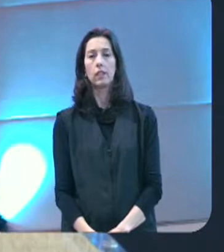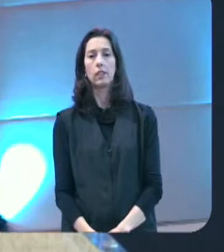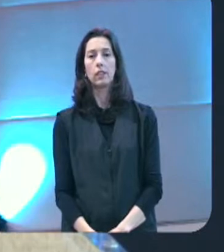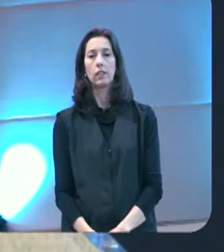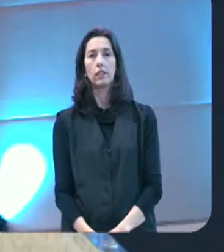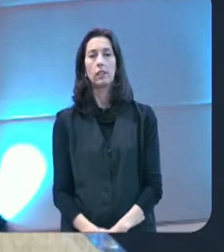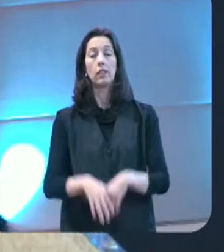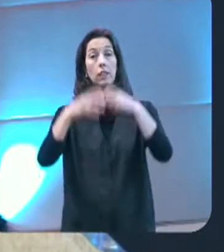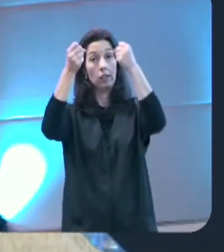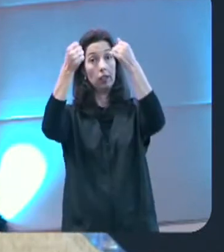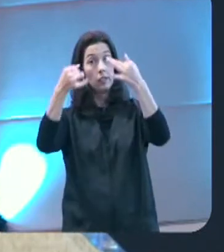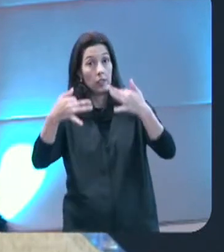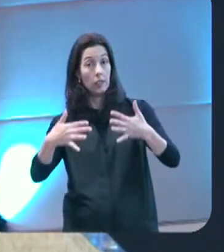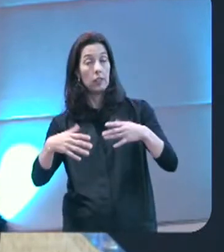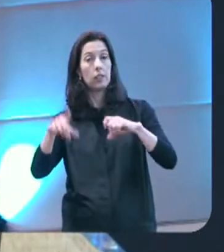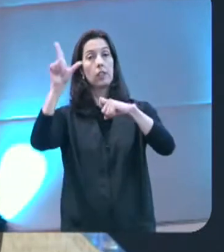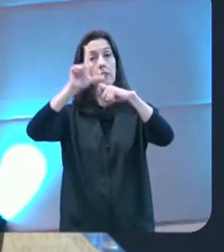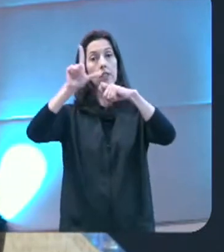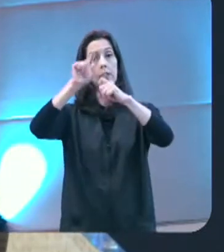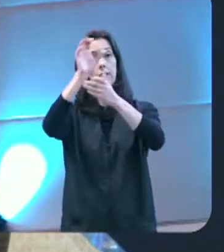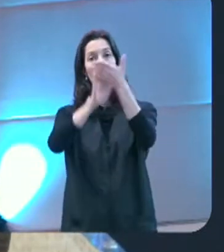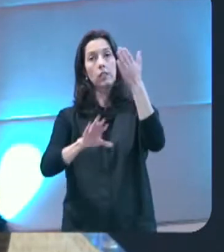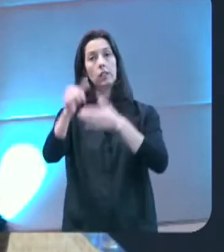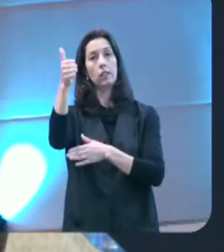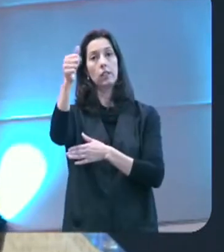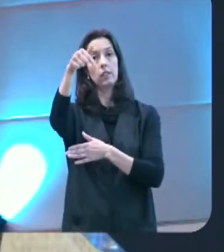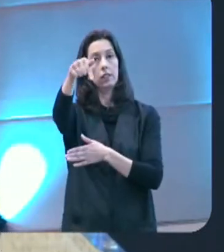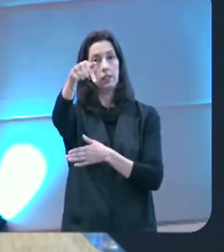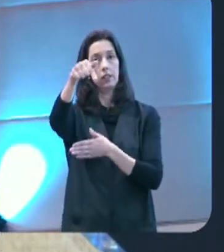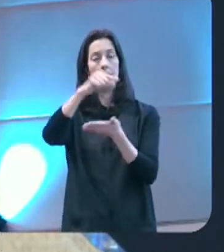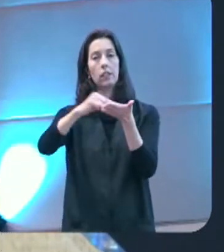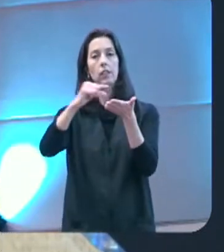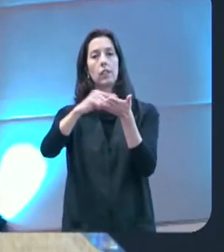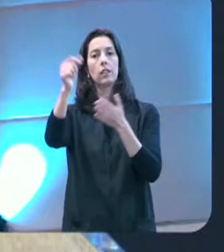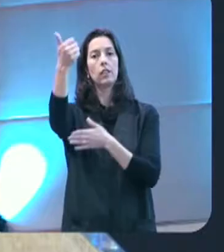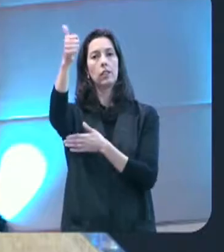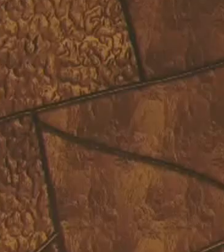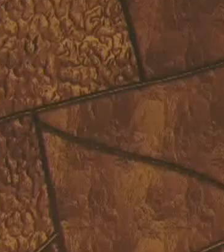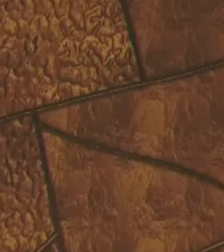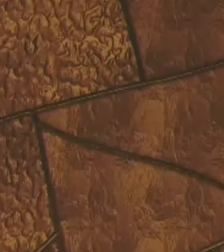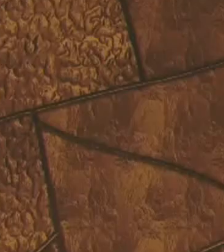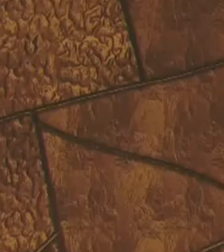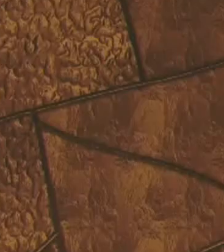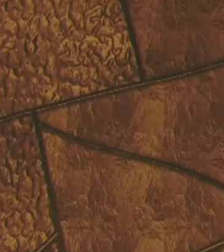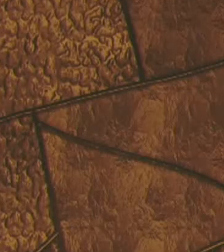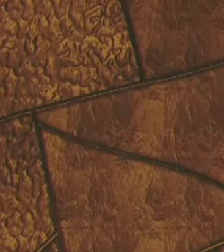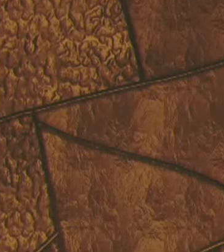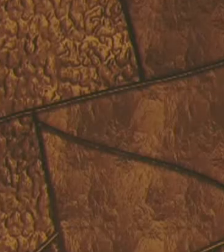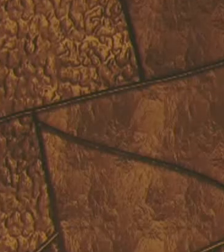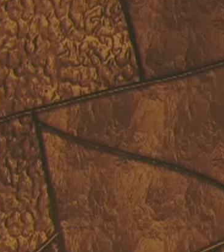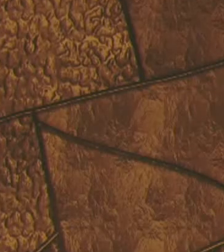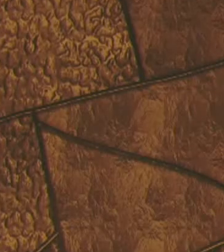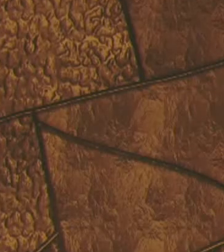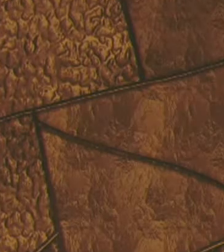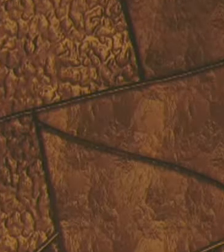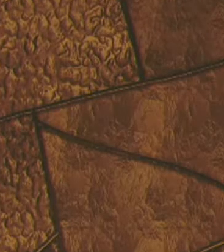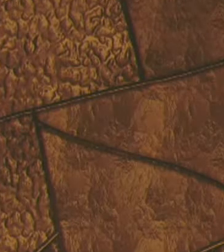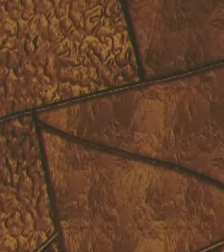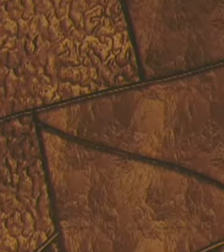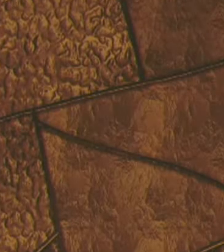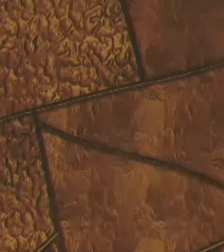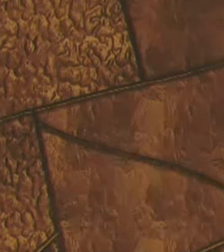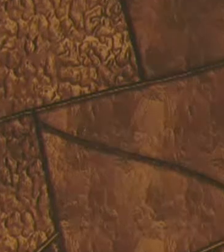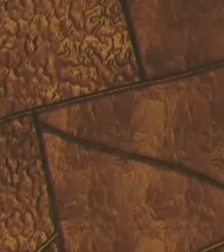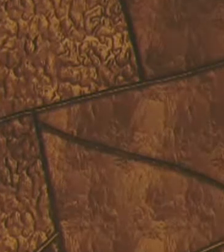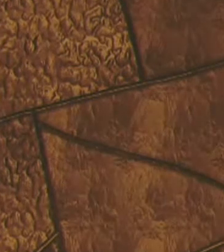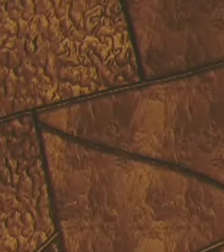E diz assim o texto bíblico, versículo 11: E aconteceu que, indo eles a